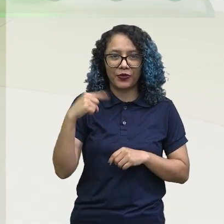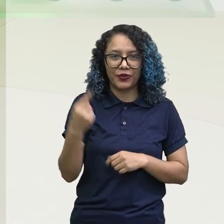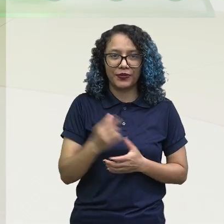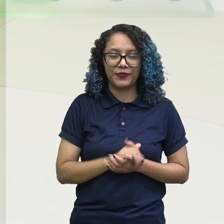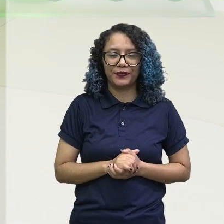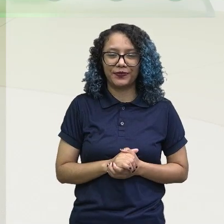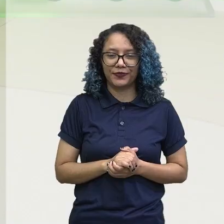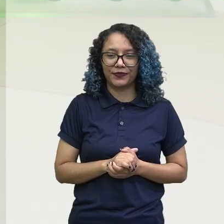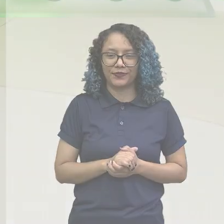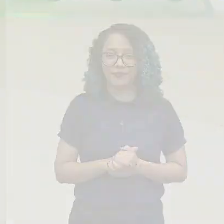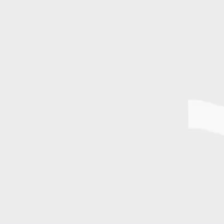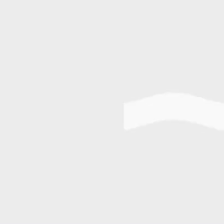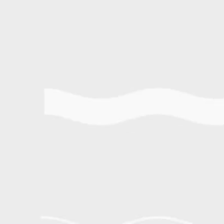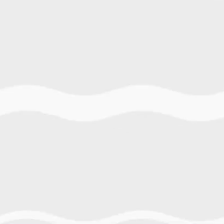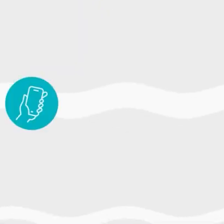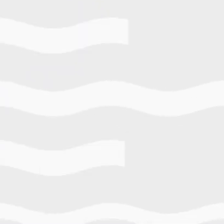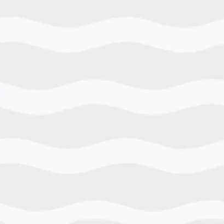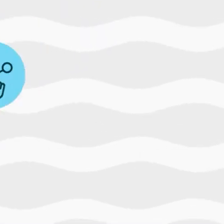aula.